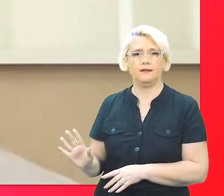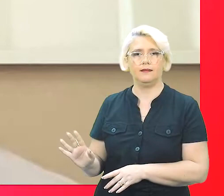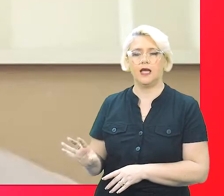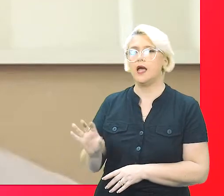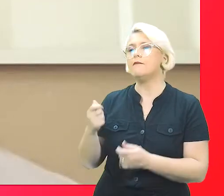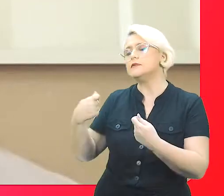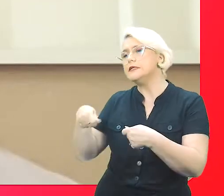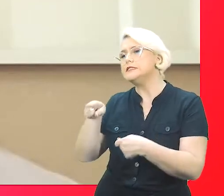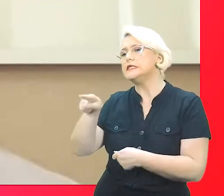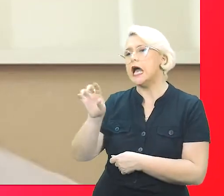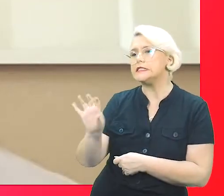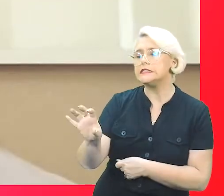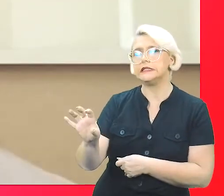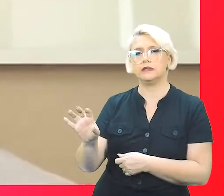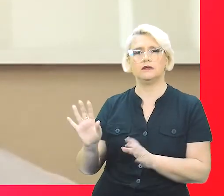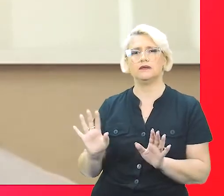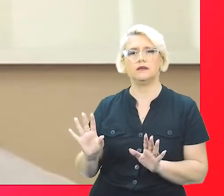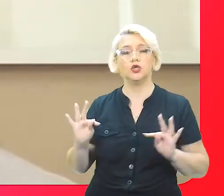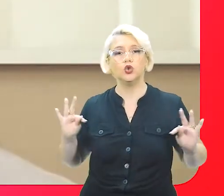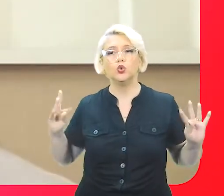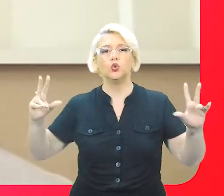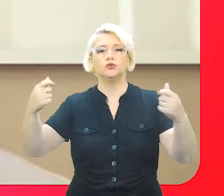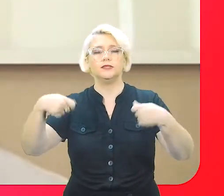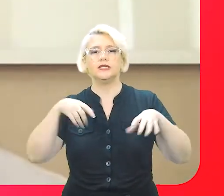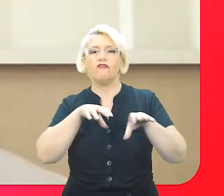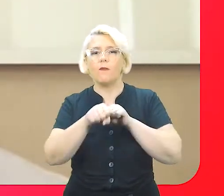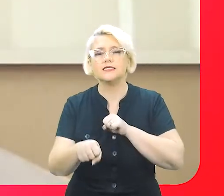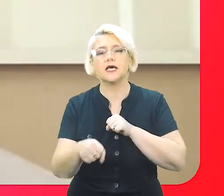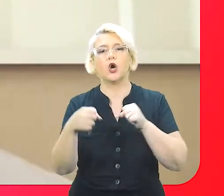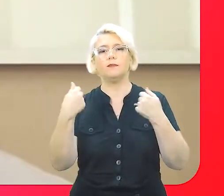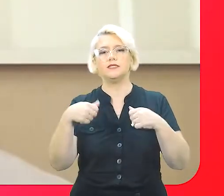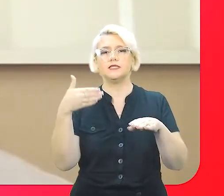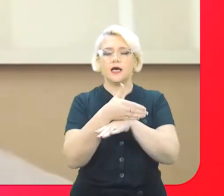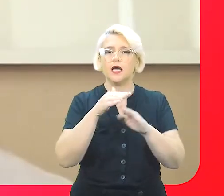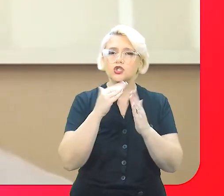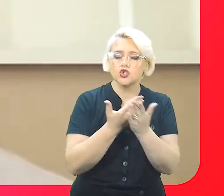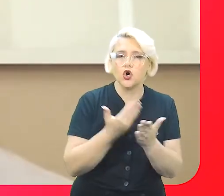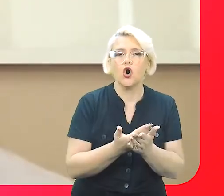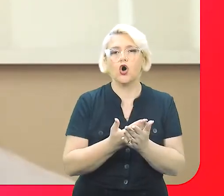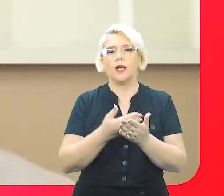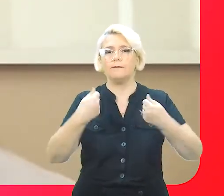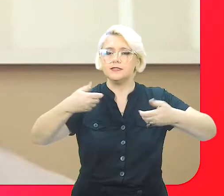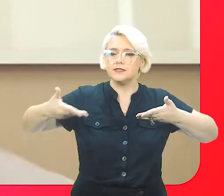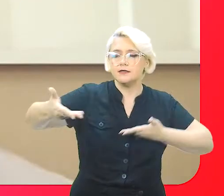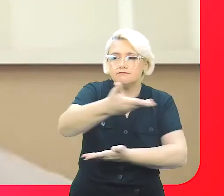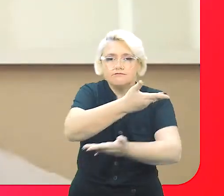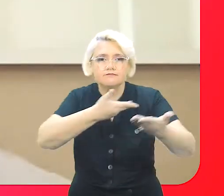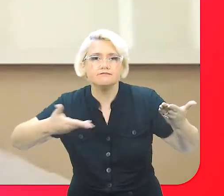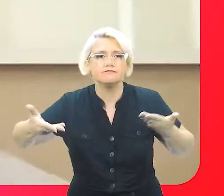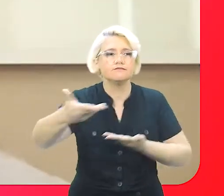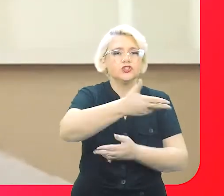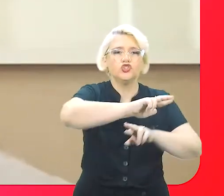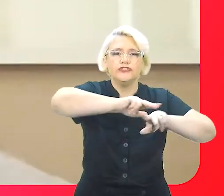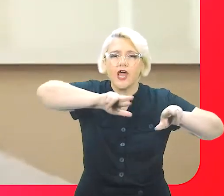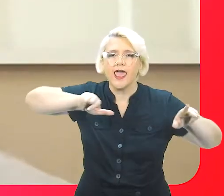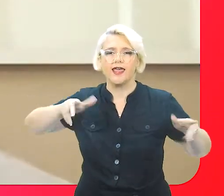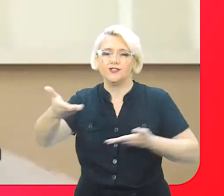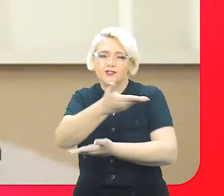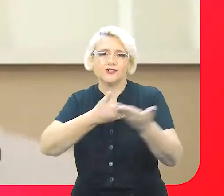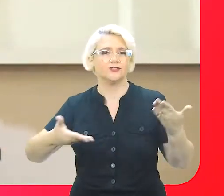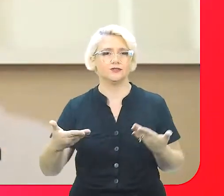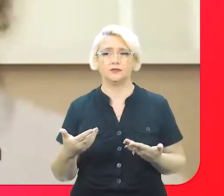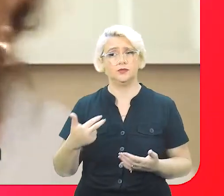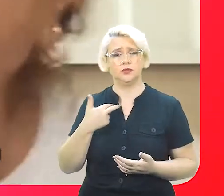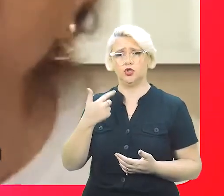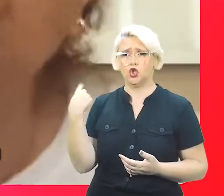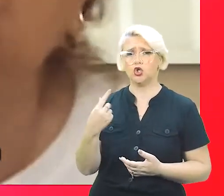benesses que são de todos, como é a formação, a escola, a convivência com o outro. Nós